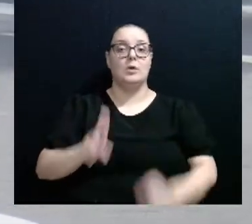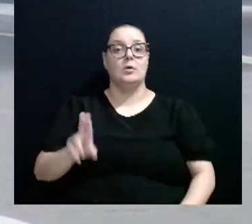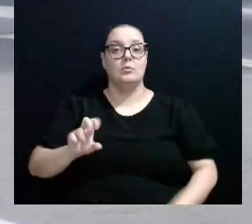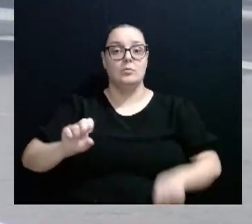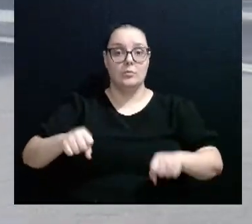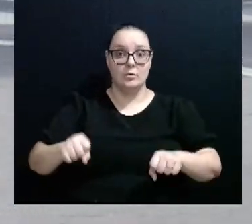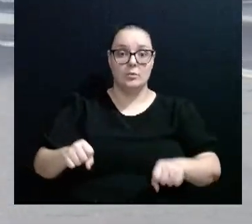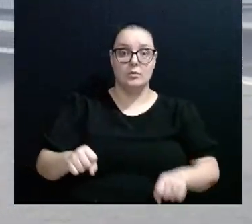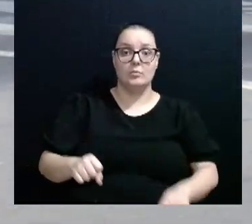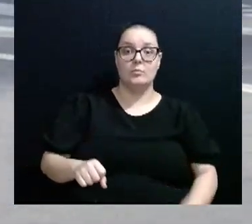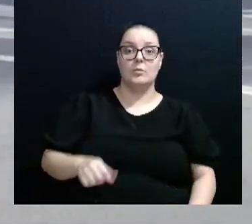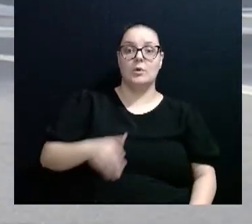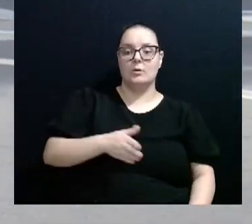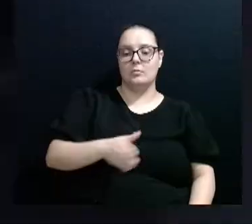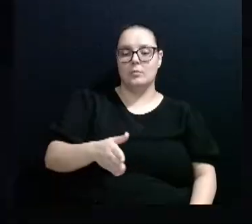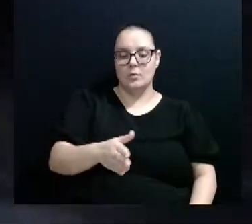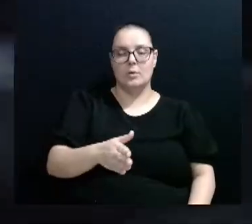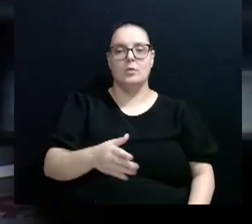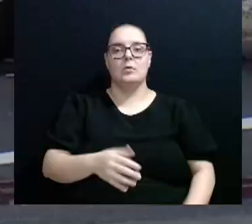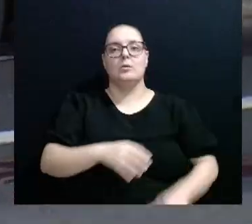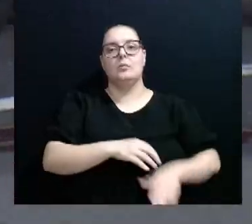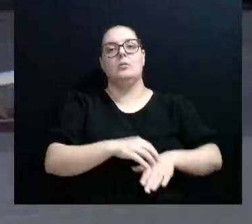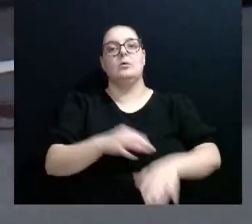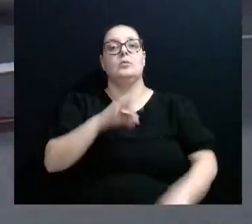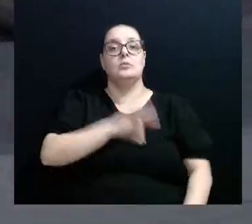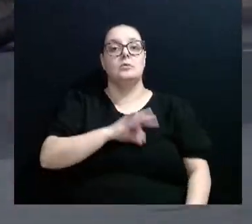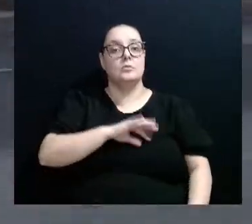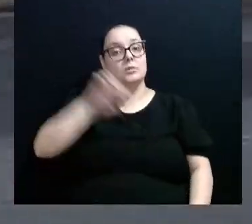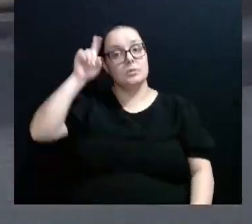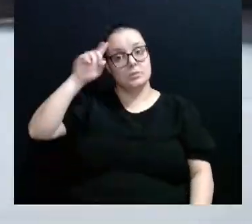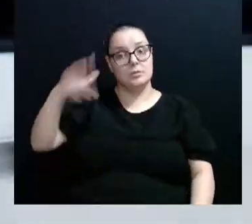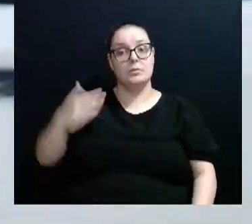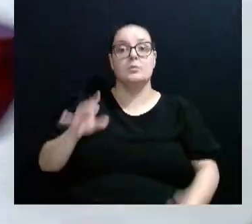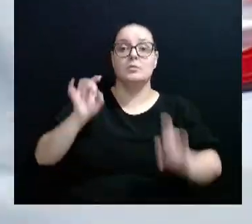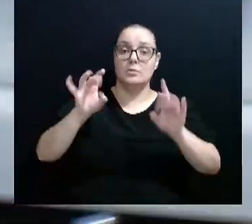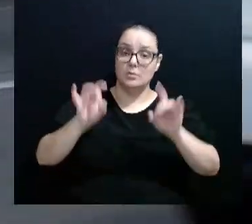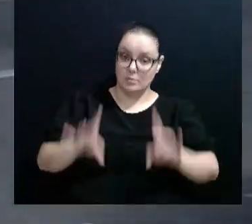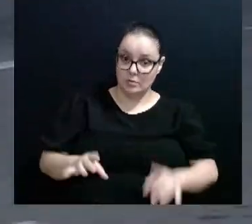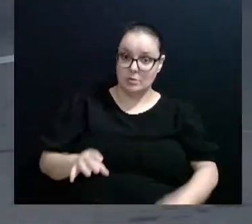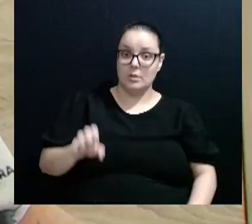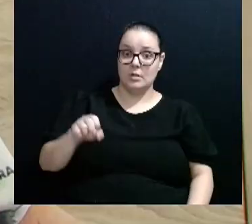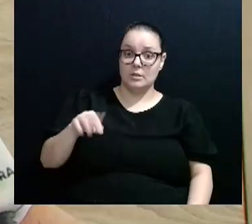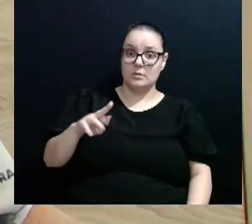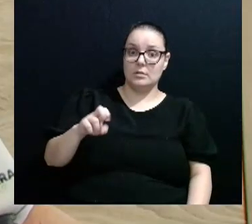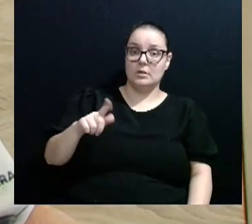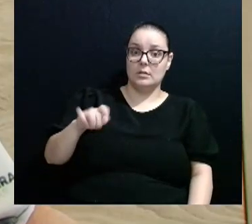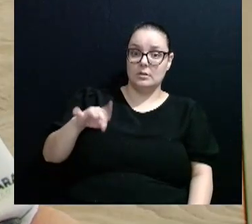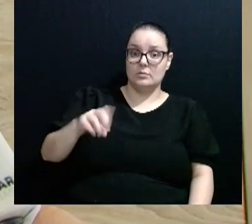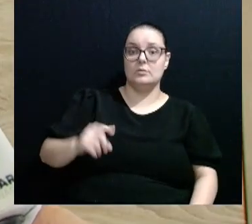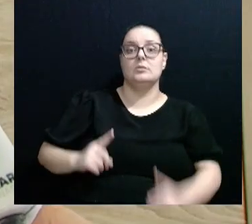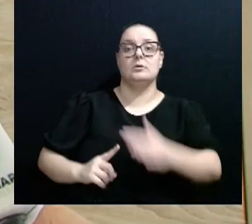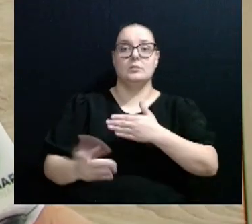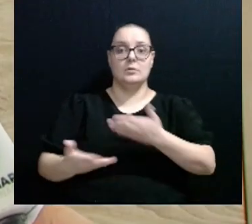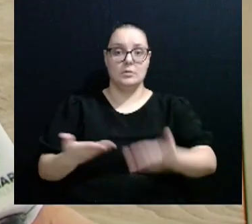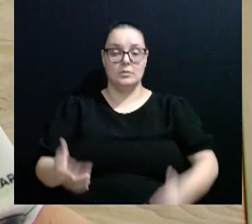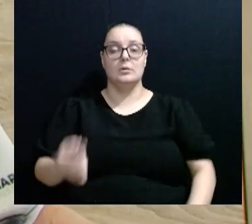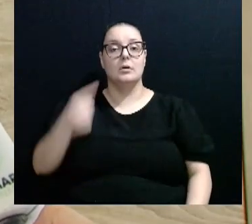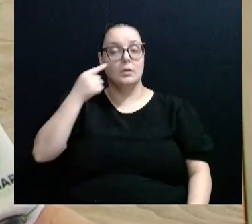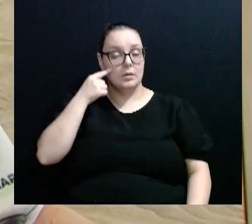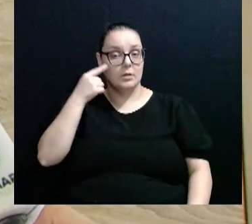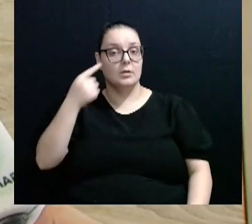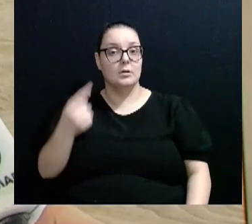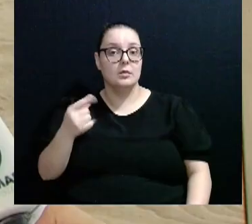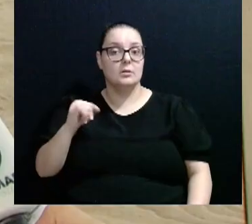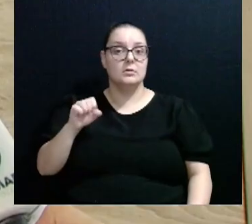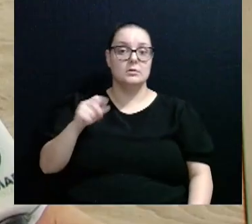locomoção quanto para o sustento diário, especialmente entregadores e prestadores de serviço. A ideia da isenção é